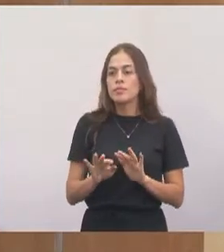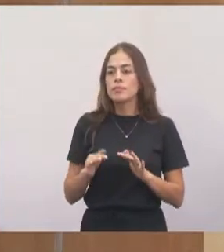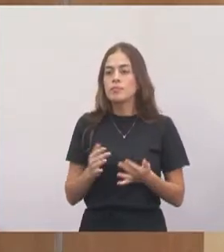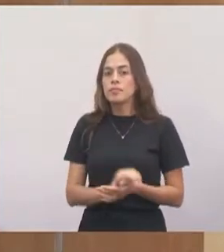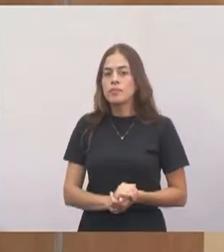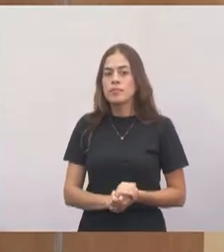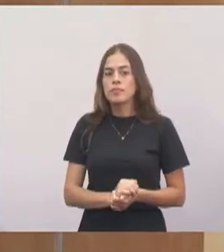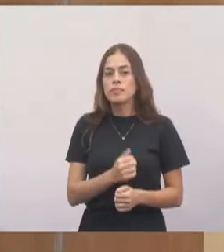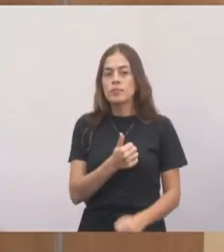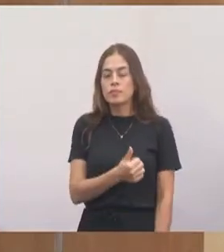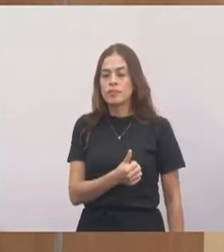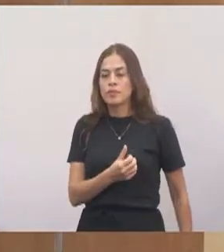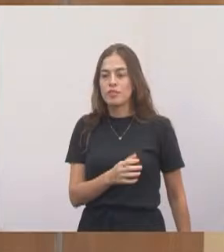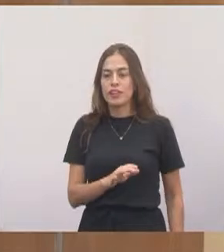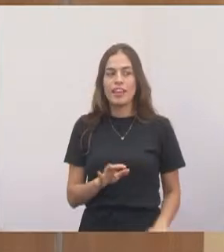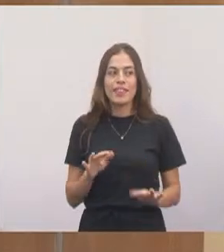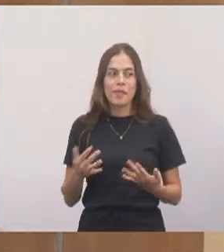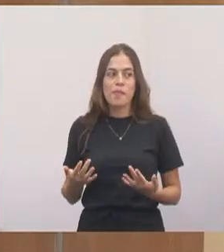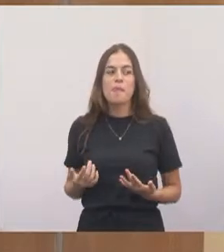2761, de